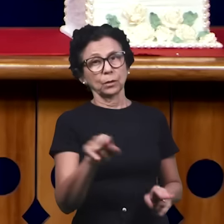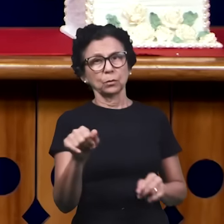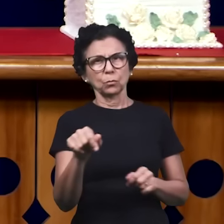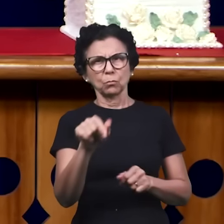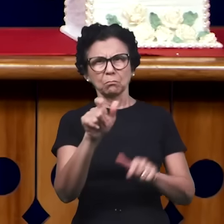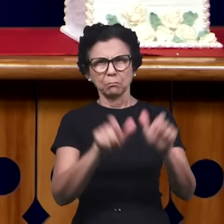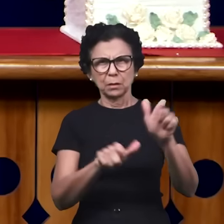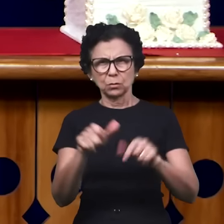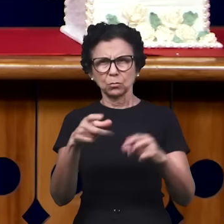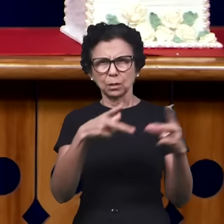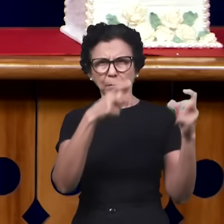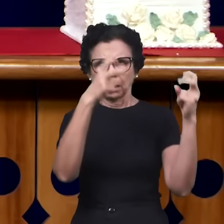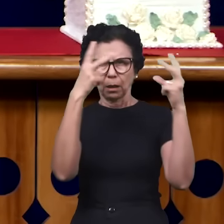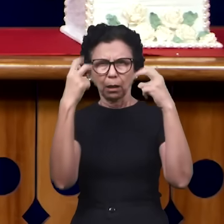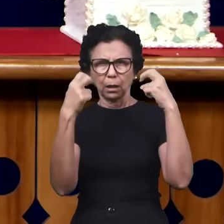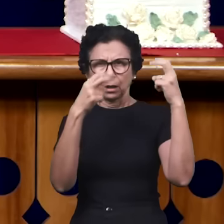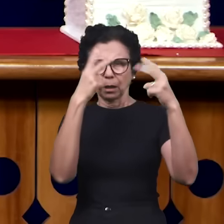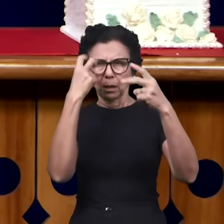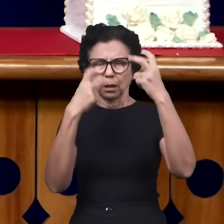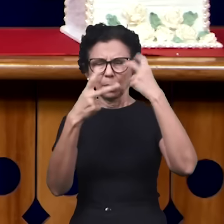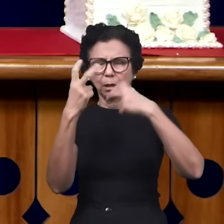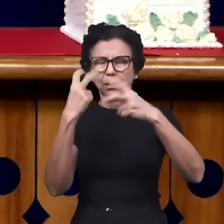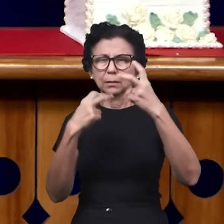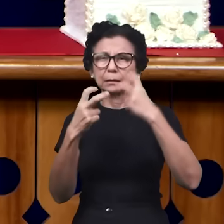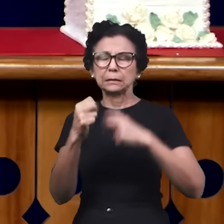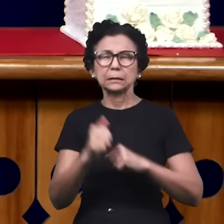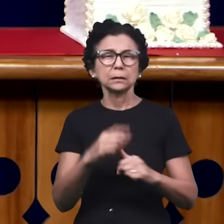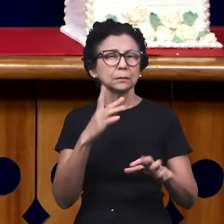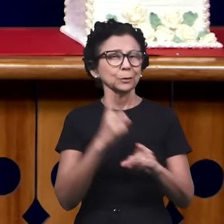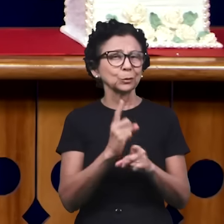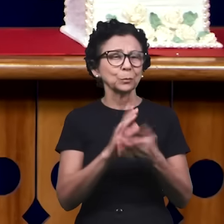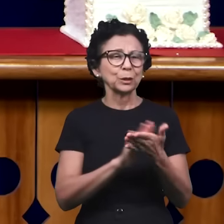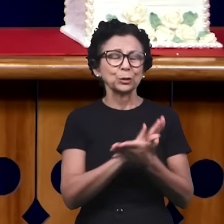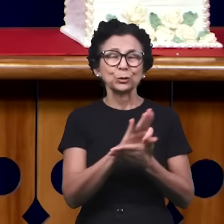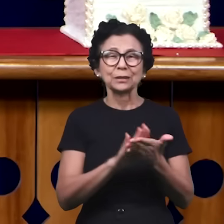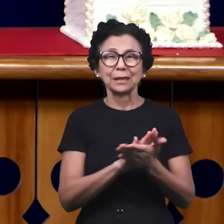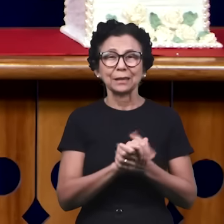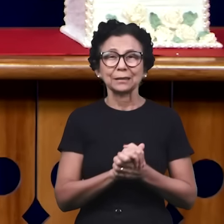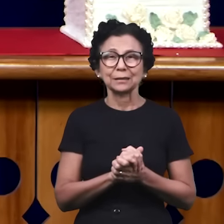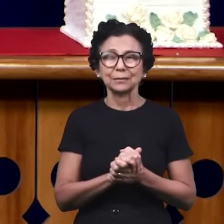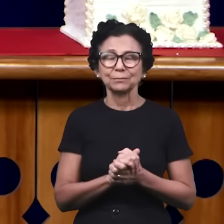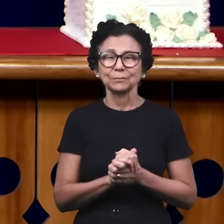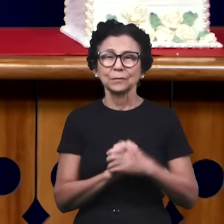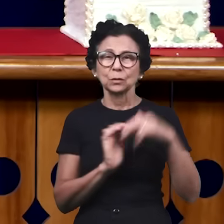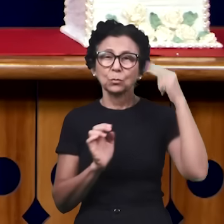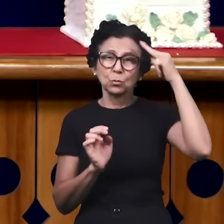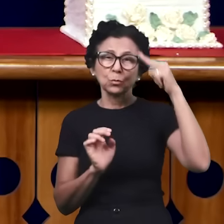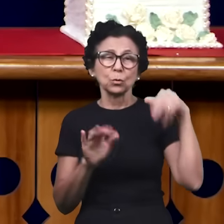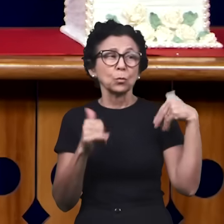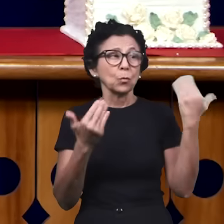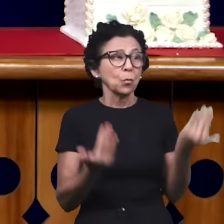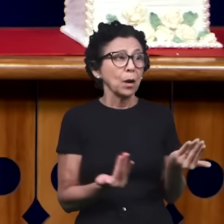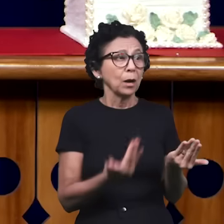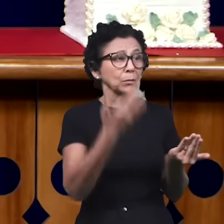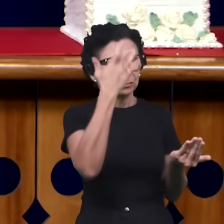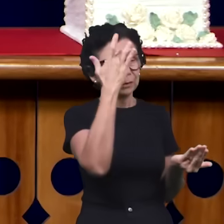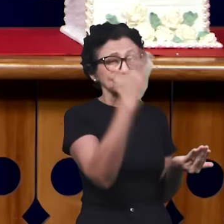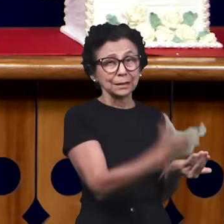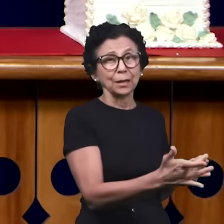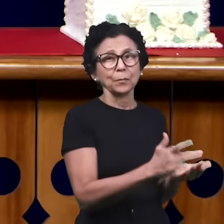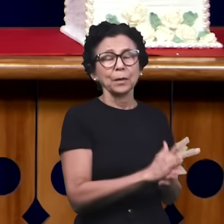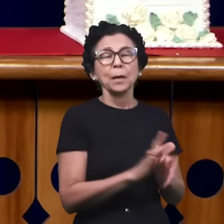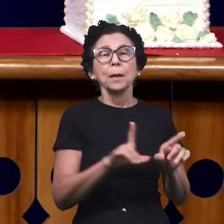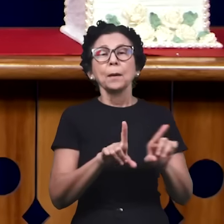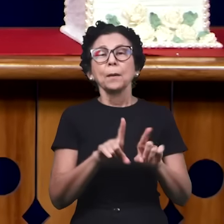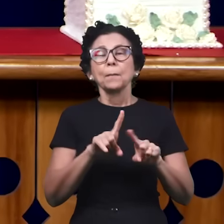foi usado na mão do Senhor como instrumento para livrar aqueles que estão à volta da morte. Meus irmãos, você jovem, na sua faculdade, no seu